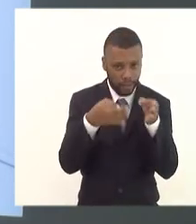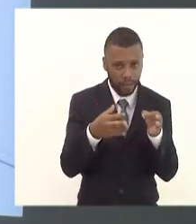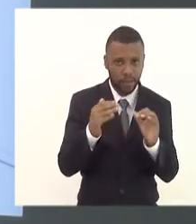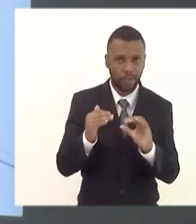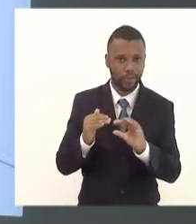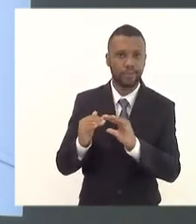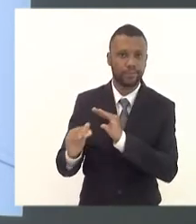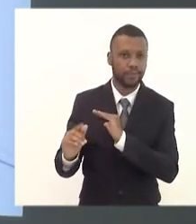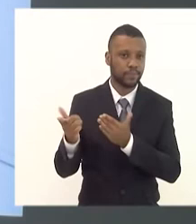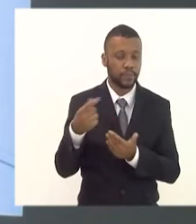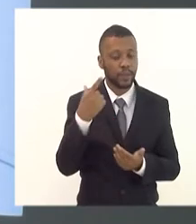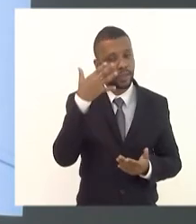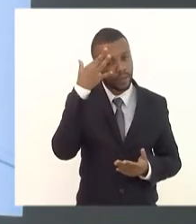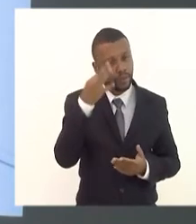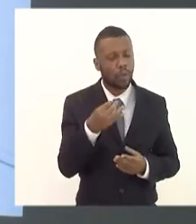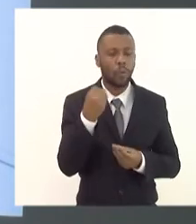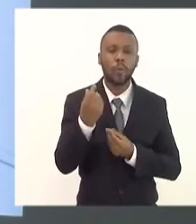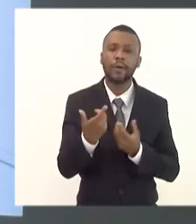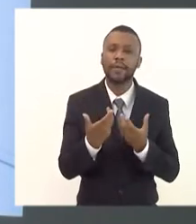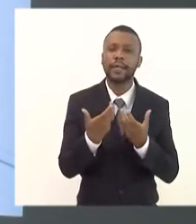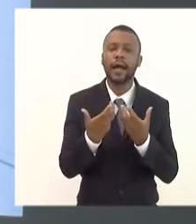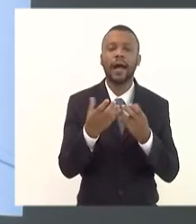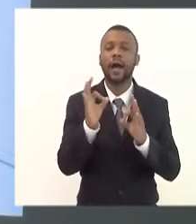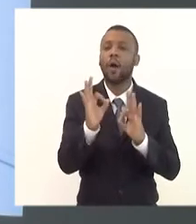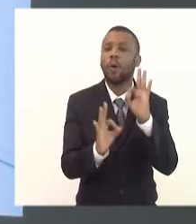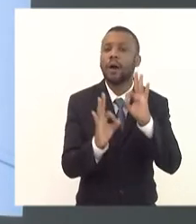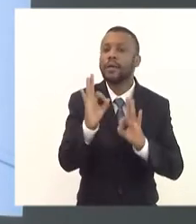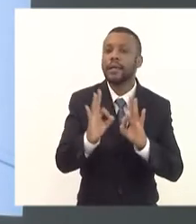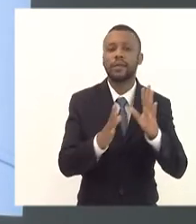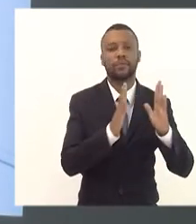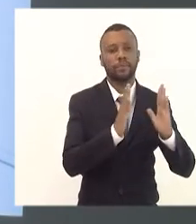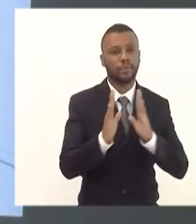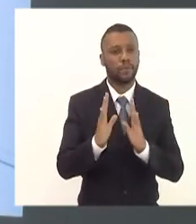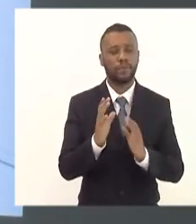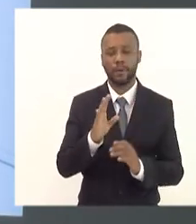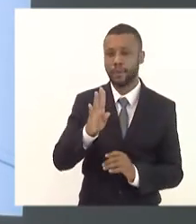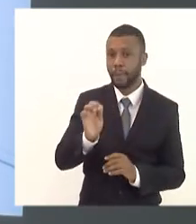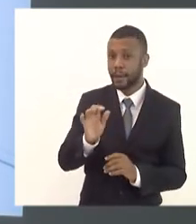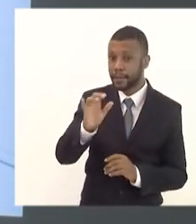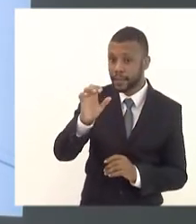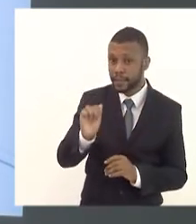gente ter noção como é que está dividido, né, Andy? Uhum. As bacias hidrográficas